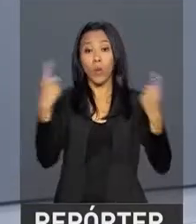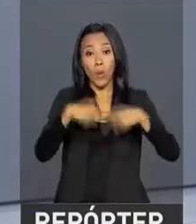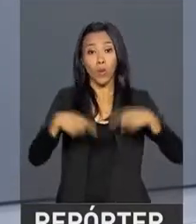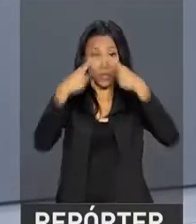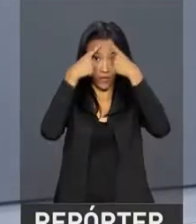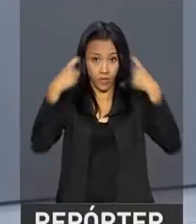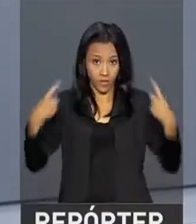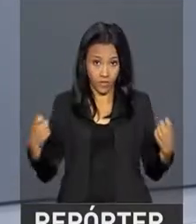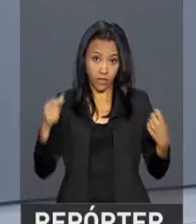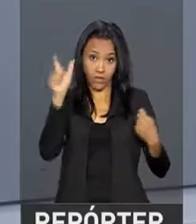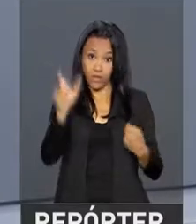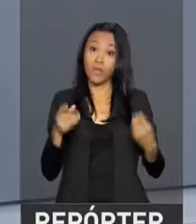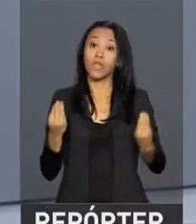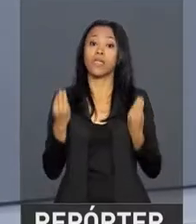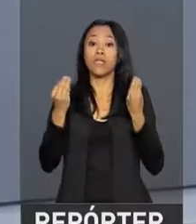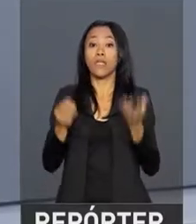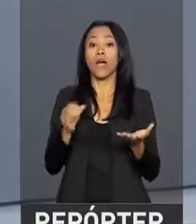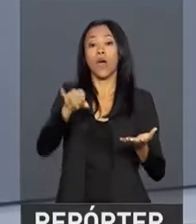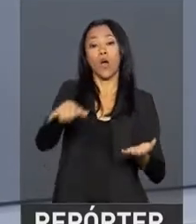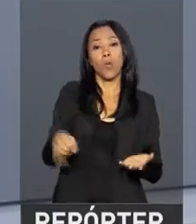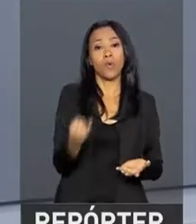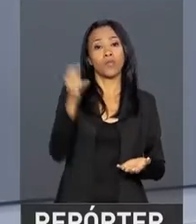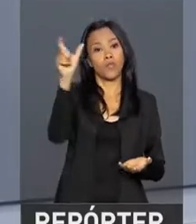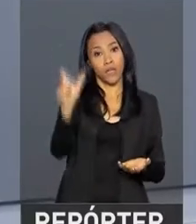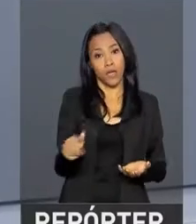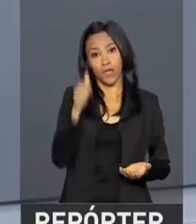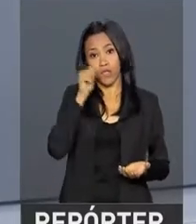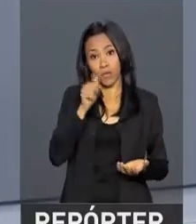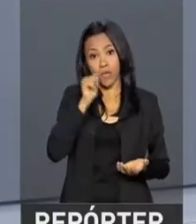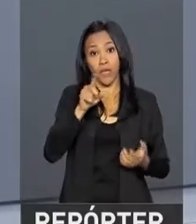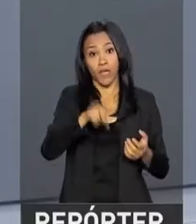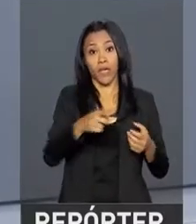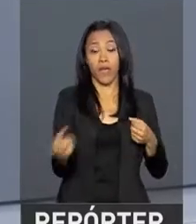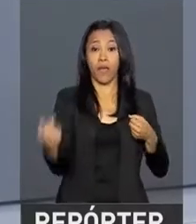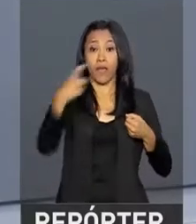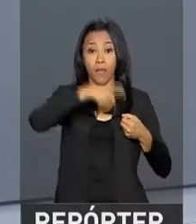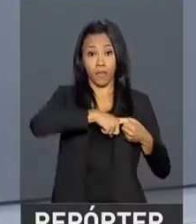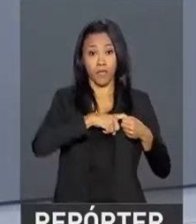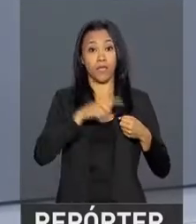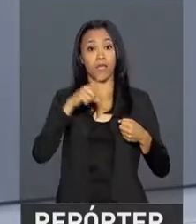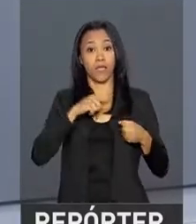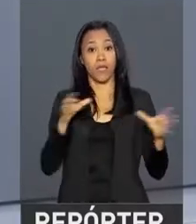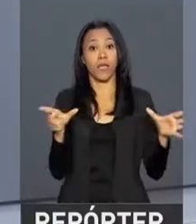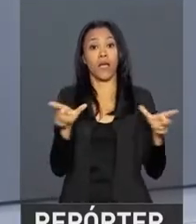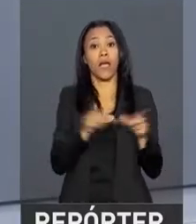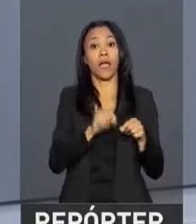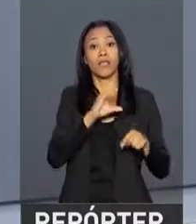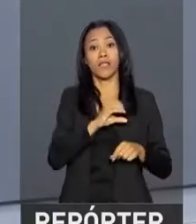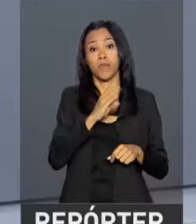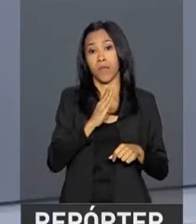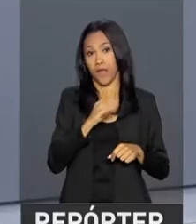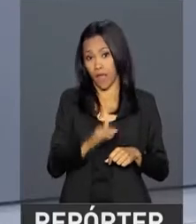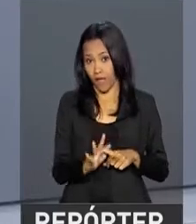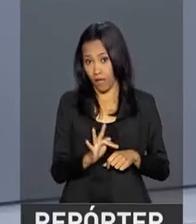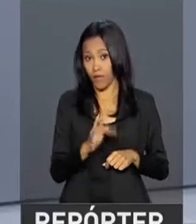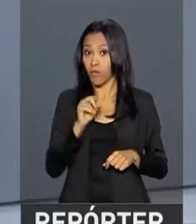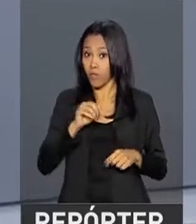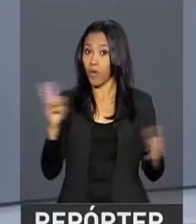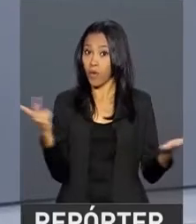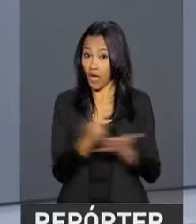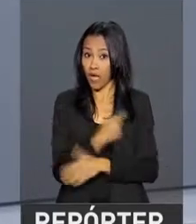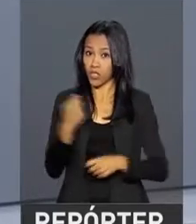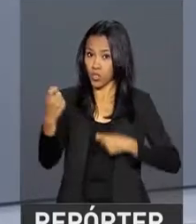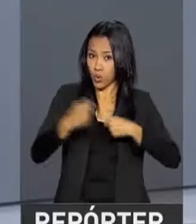para o sexo feminino uma das parcerias firmadas é com a confederação brasileira de futebol cbf já que os casos de